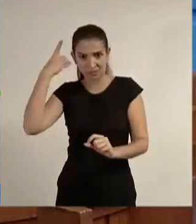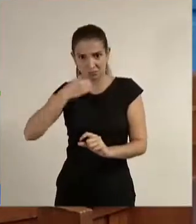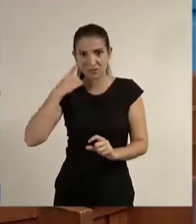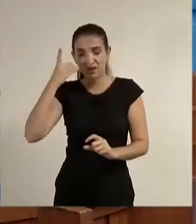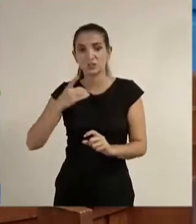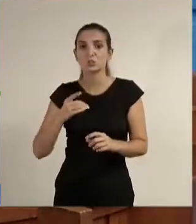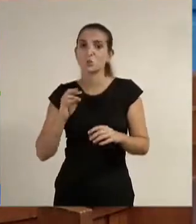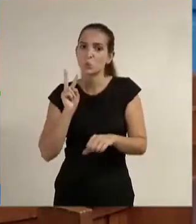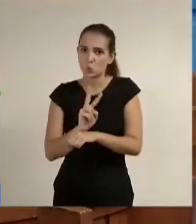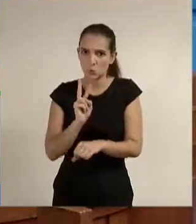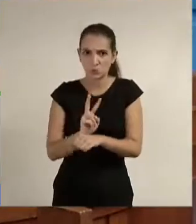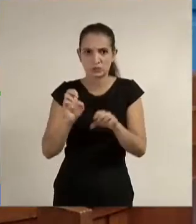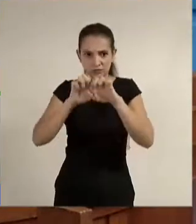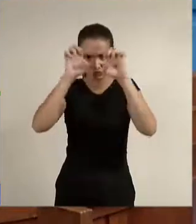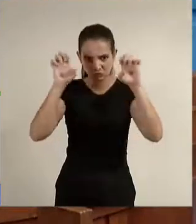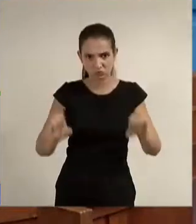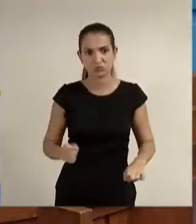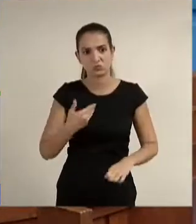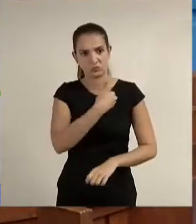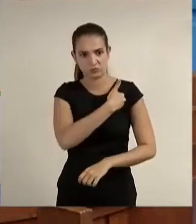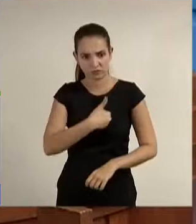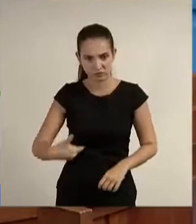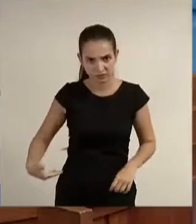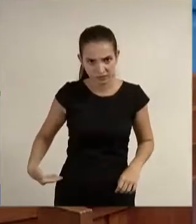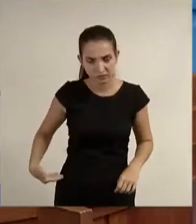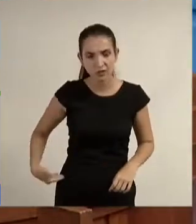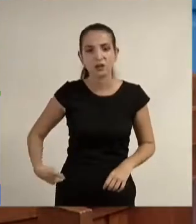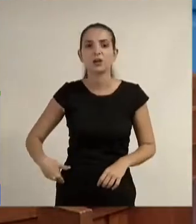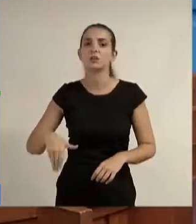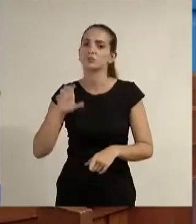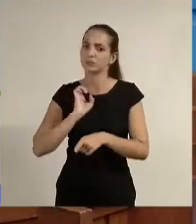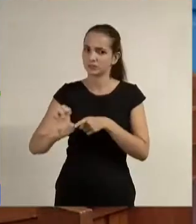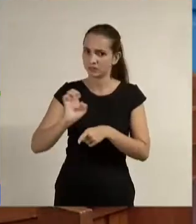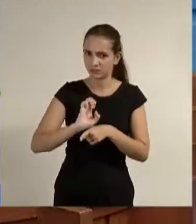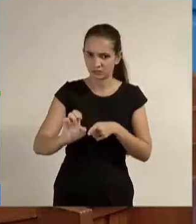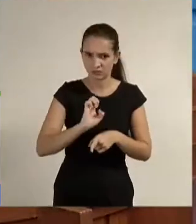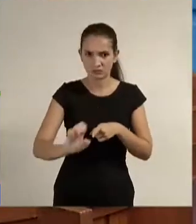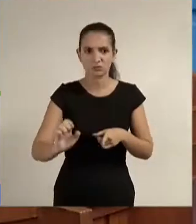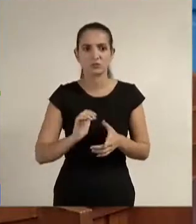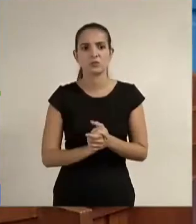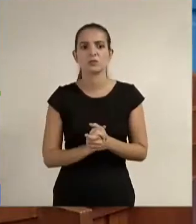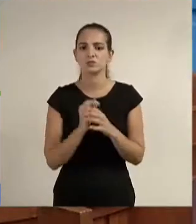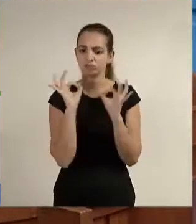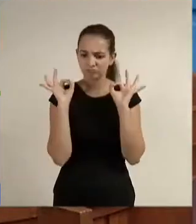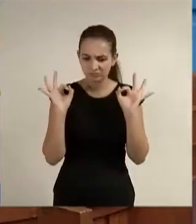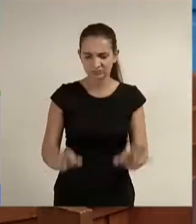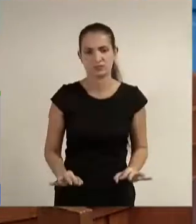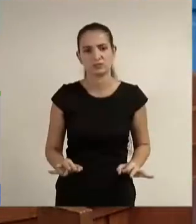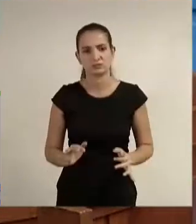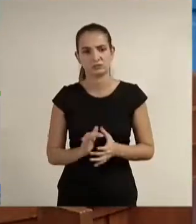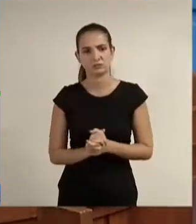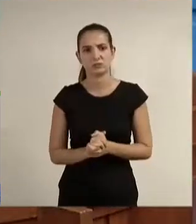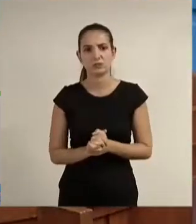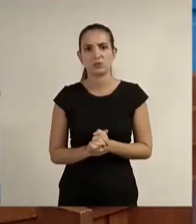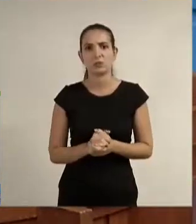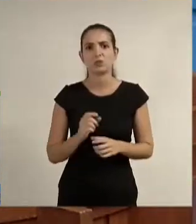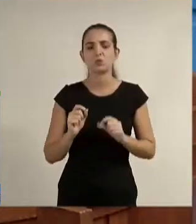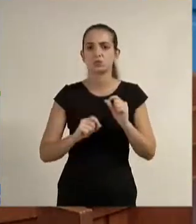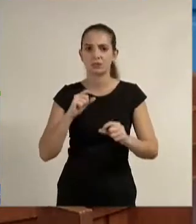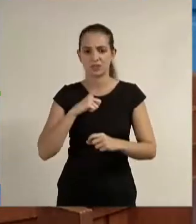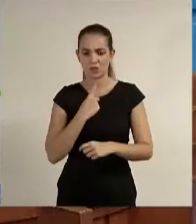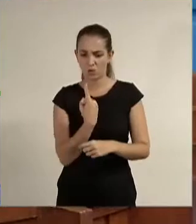na estrutura governamental, né, estadual, para tentar resolver isso, aquilo e tal. Não que beneficie uma pessoa